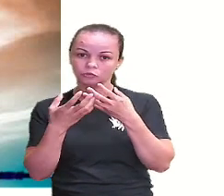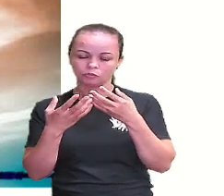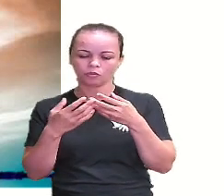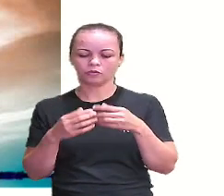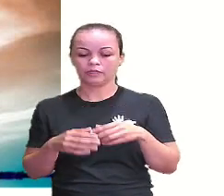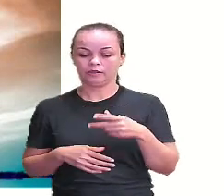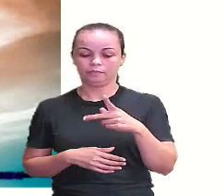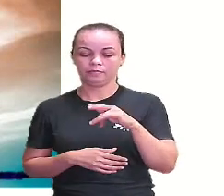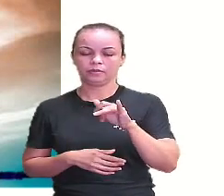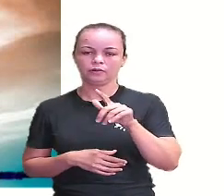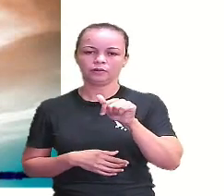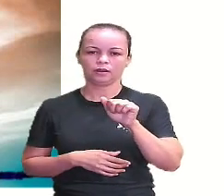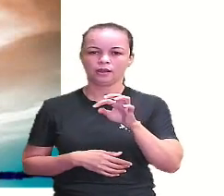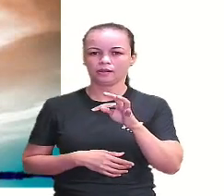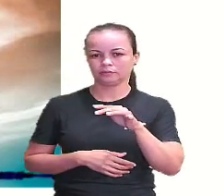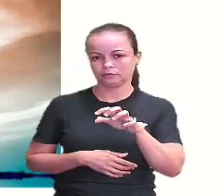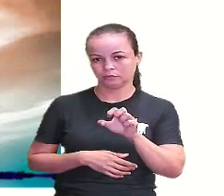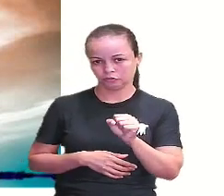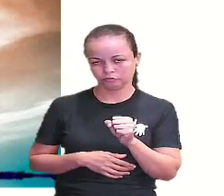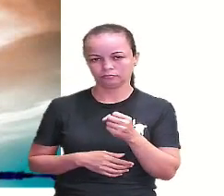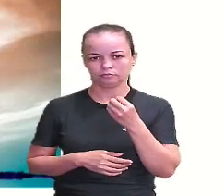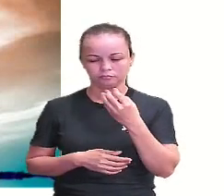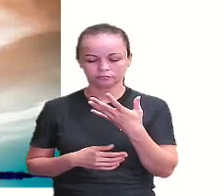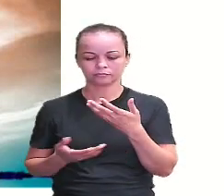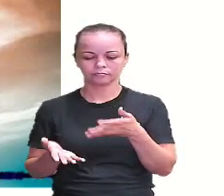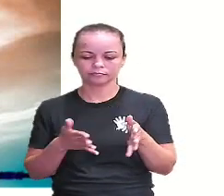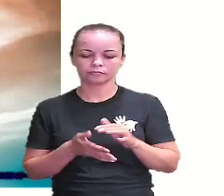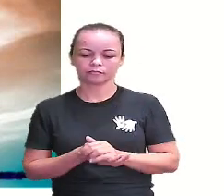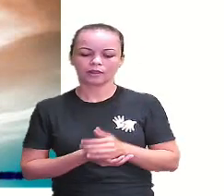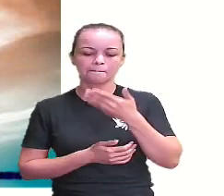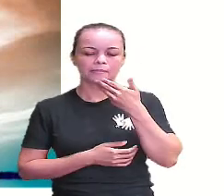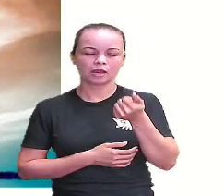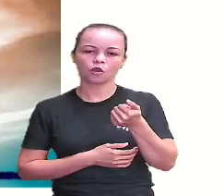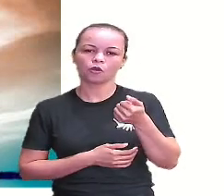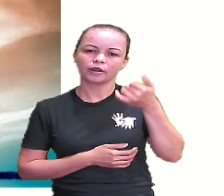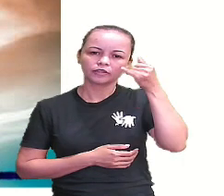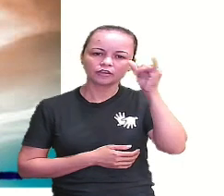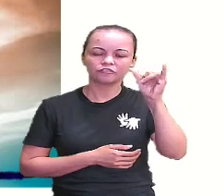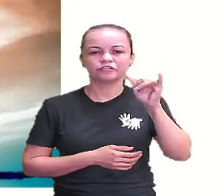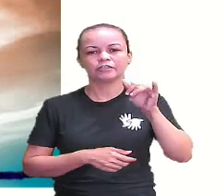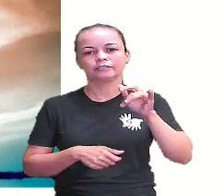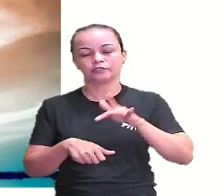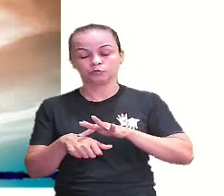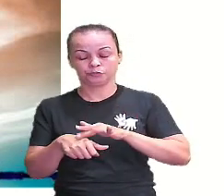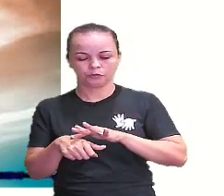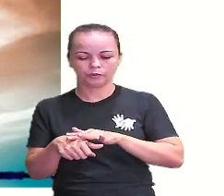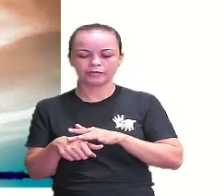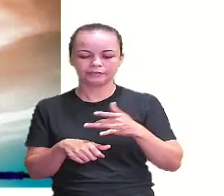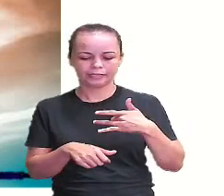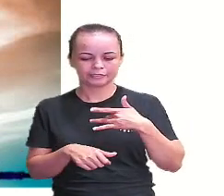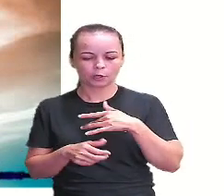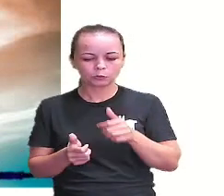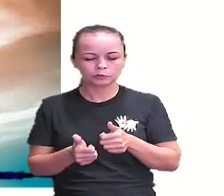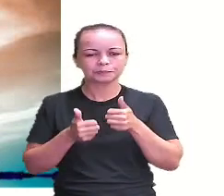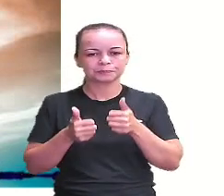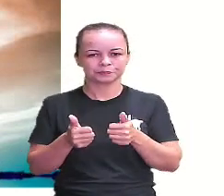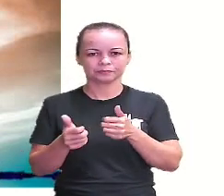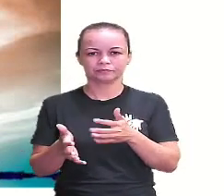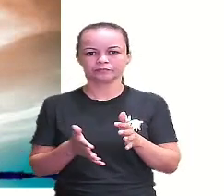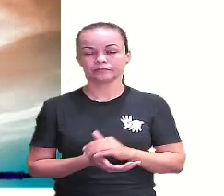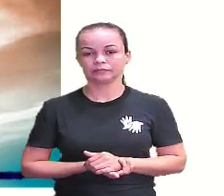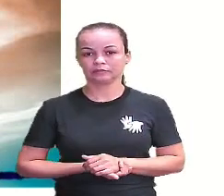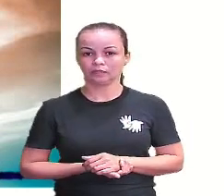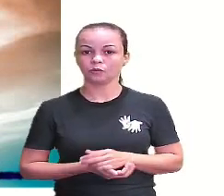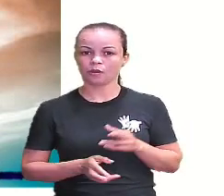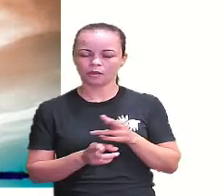Pilates, tá? Melhora da saúde, prevenção de doenças, mas também, acima de tudo, ó, tem uma